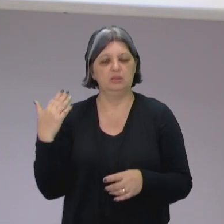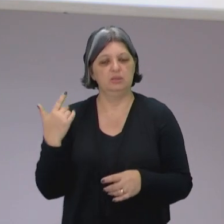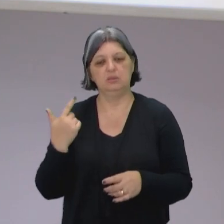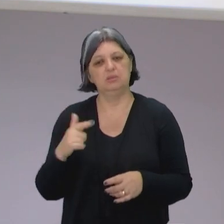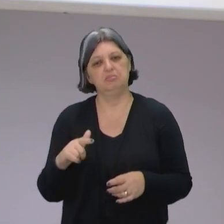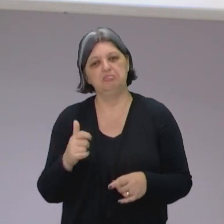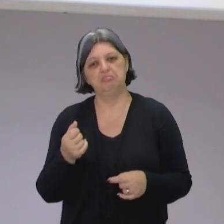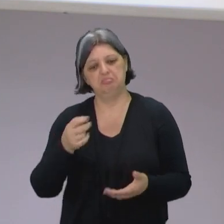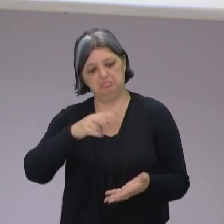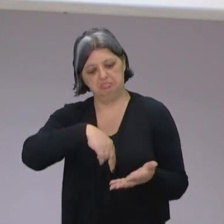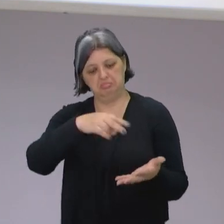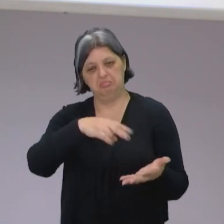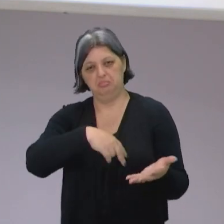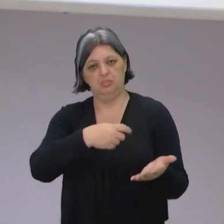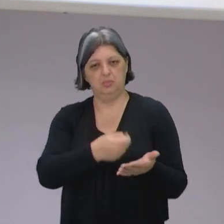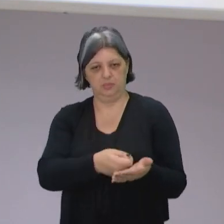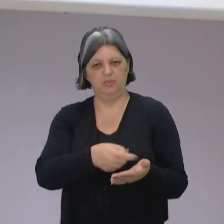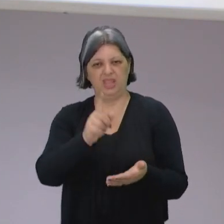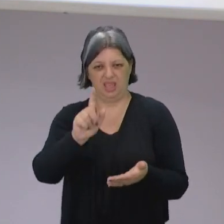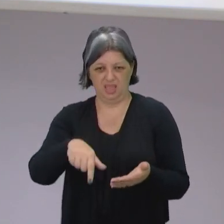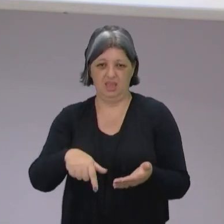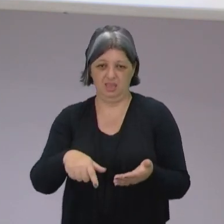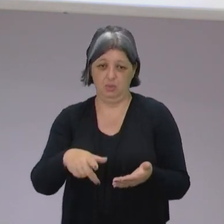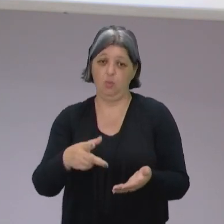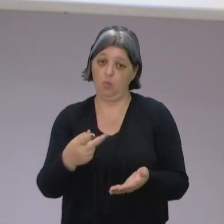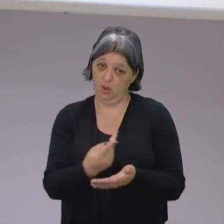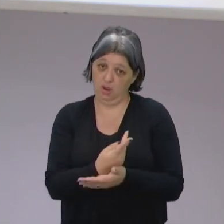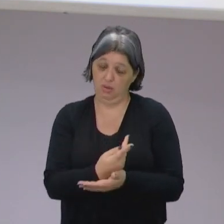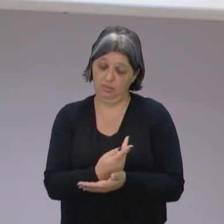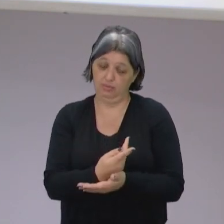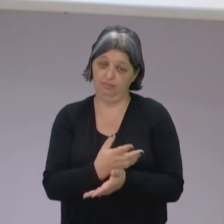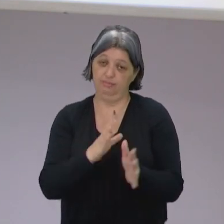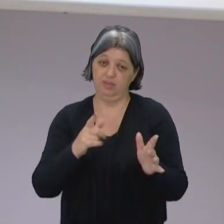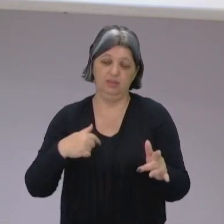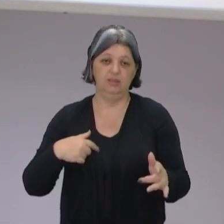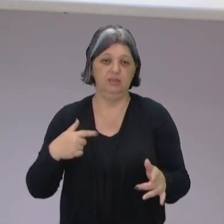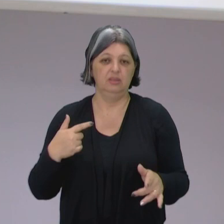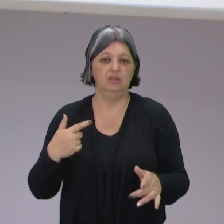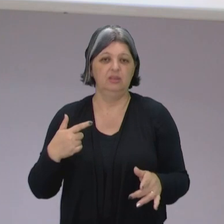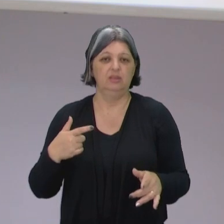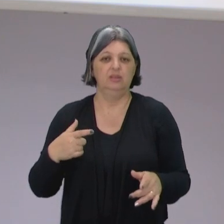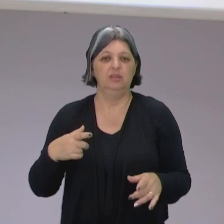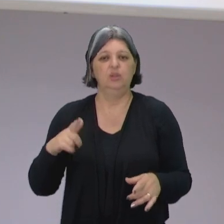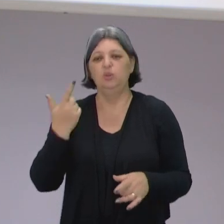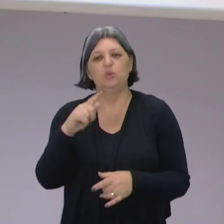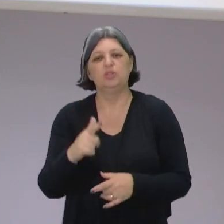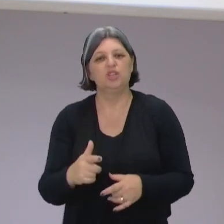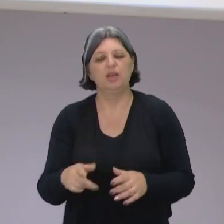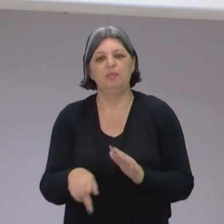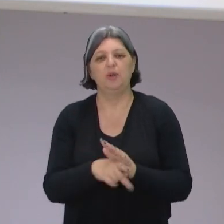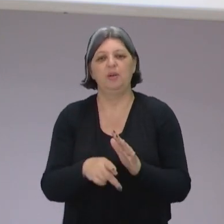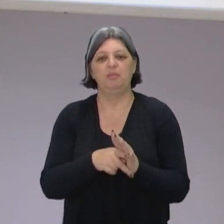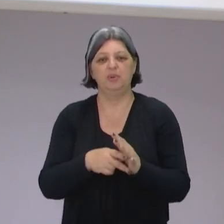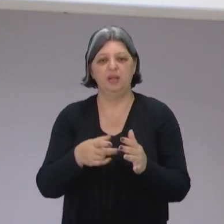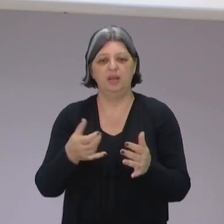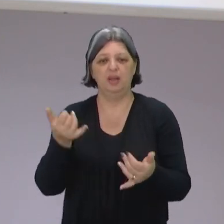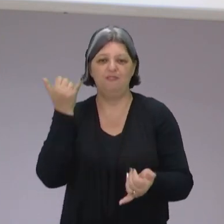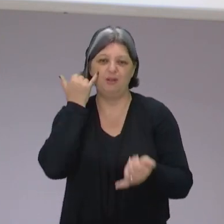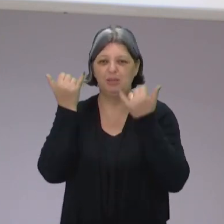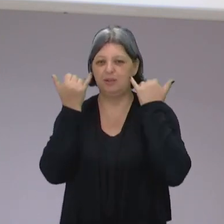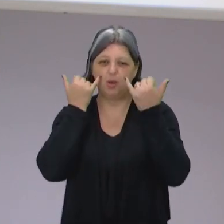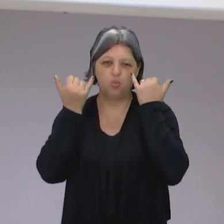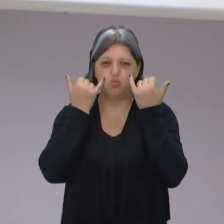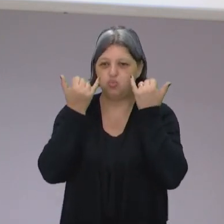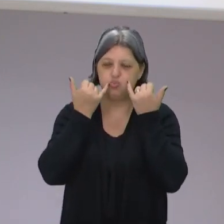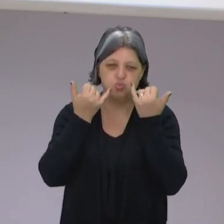essas leituras, né? Que era uma falha mesmo. E só que assim, a gente não era tão bombardeado, você Sim. mesmo falou, a gente não tinha tanta informação